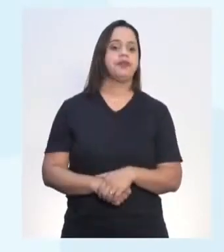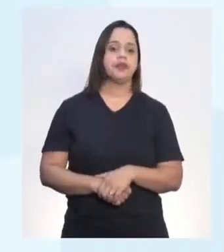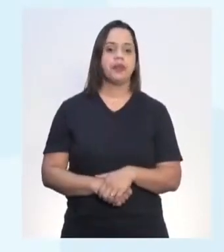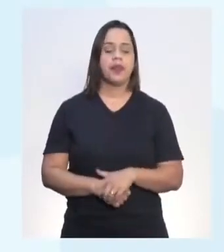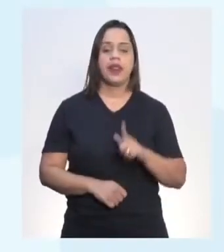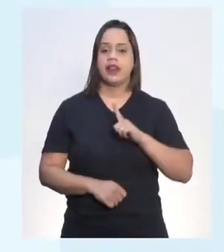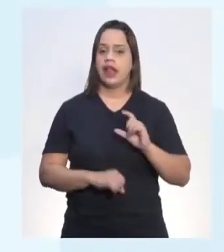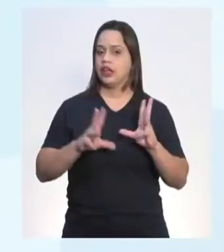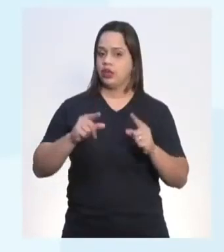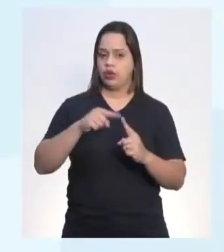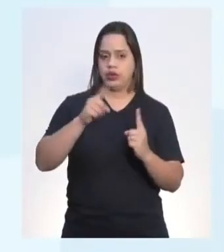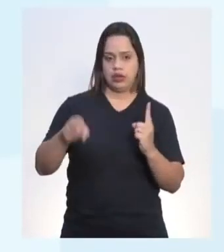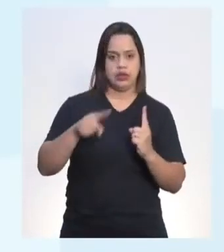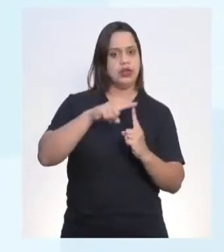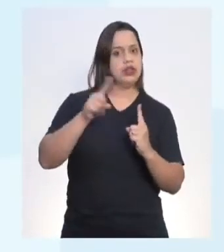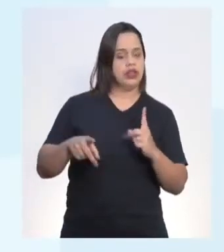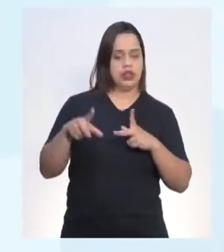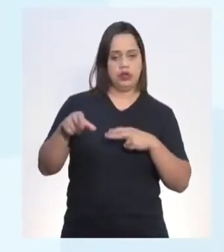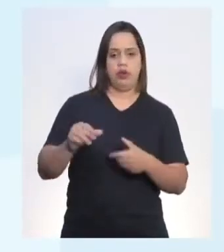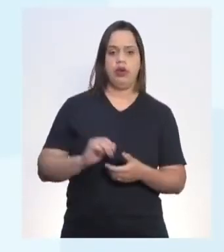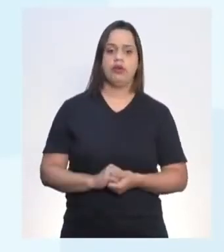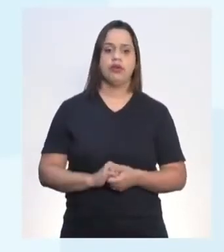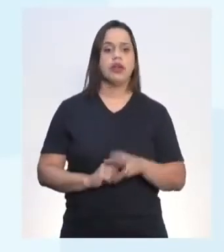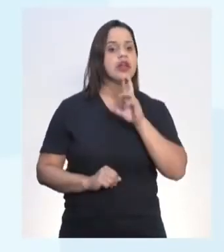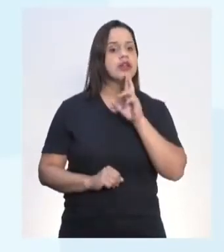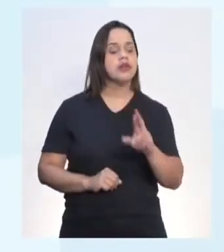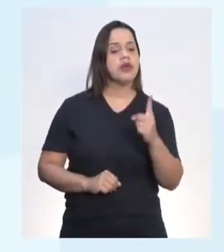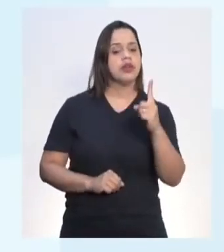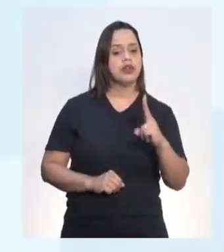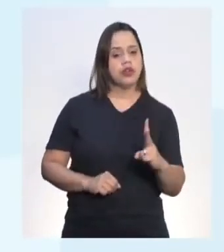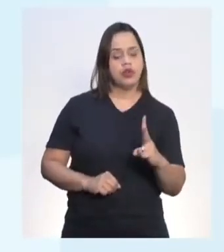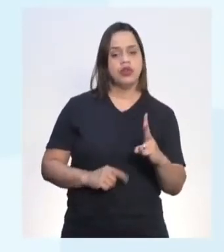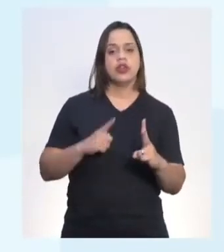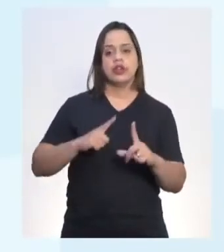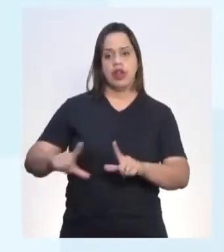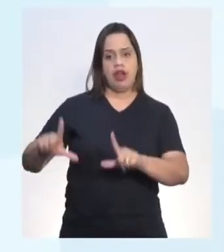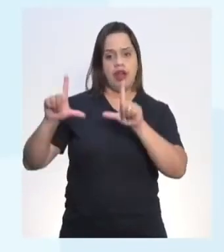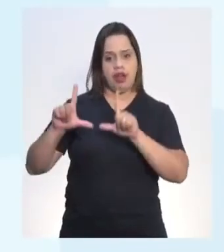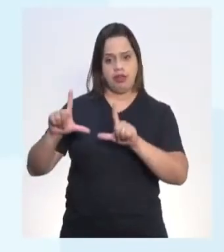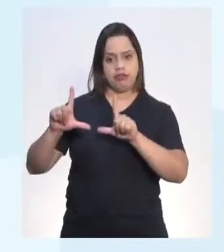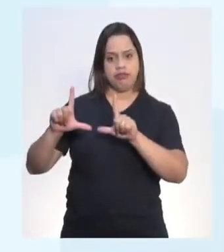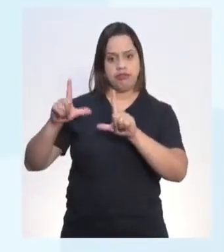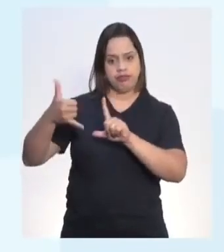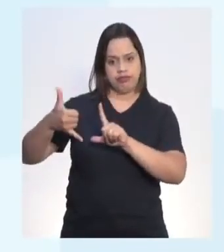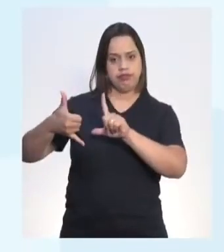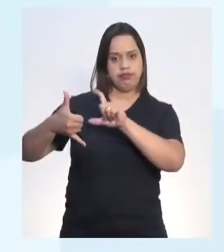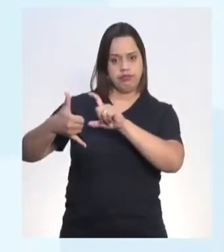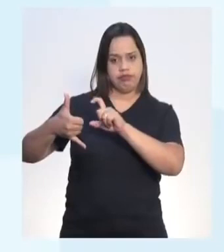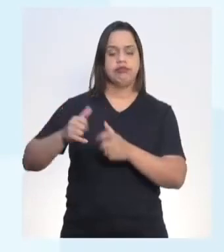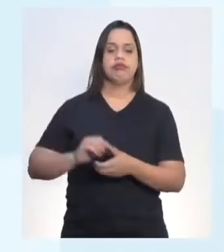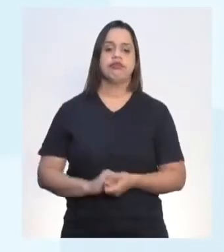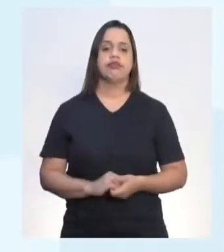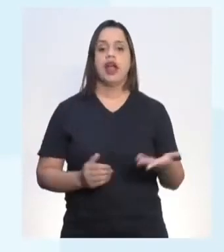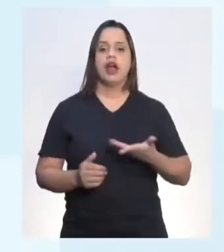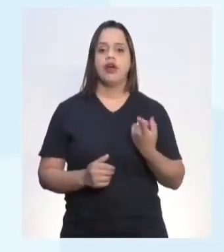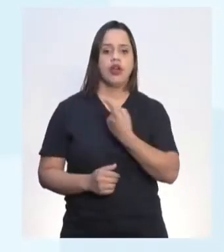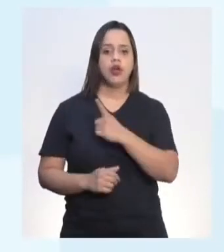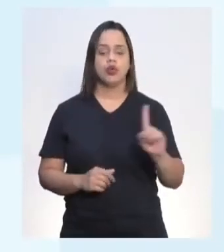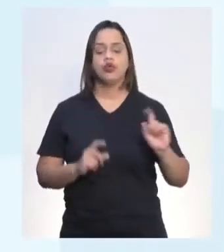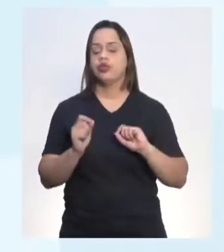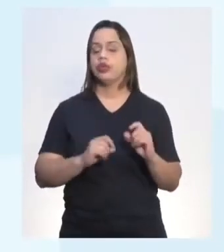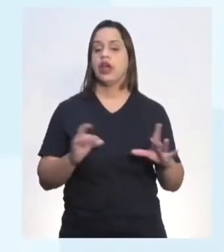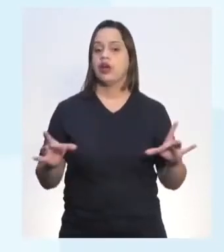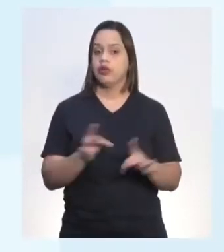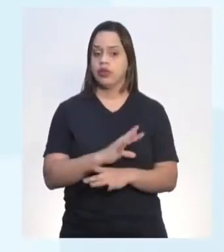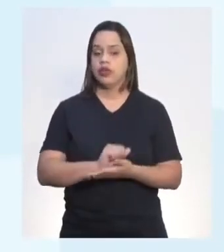as distributivas do mesmo jeito, e dá o 12 para quem quiser tirar um print, certo? Vamos agora, então, para a última parte, que é a